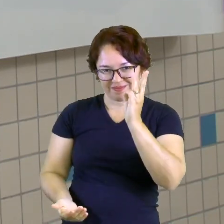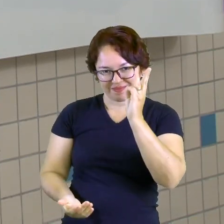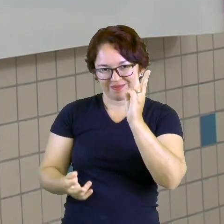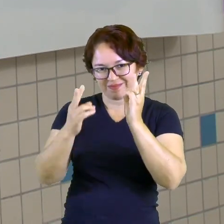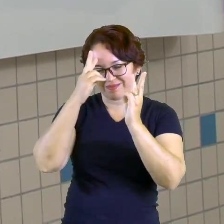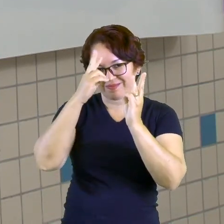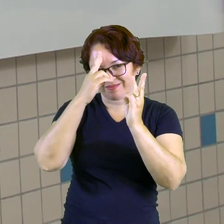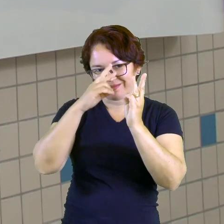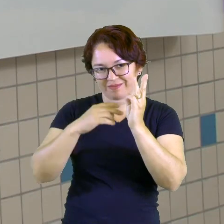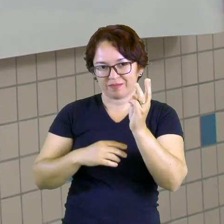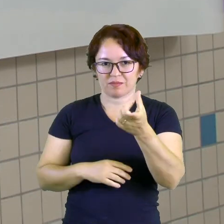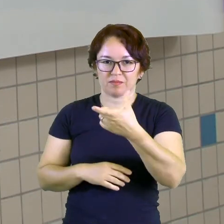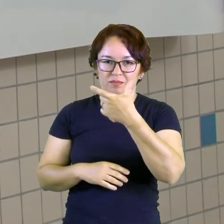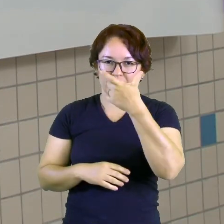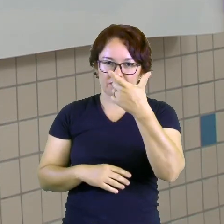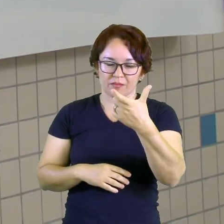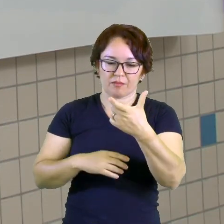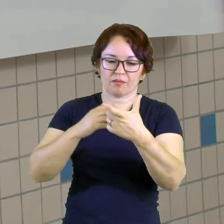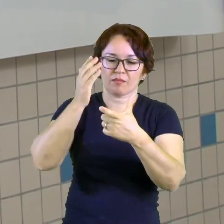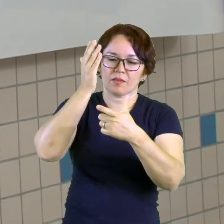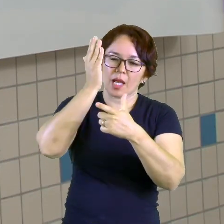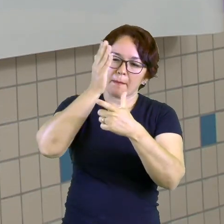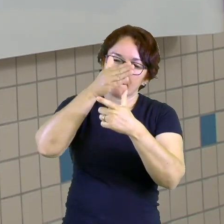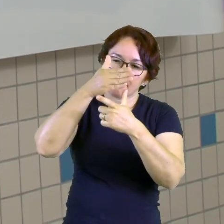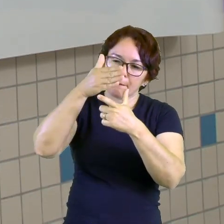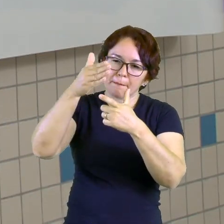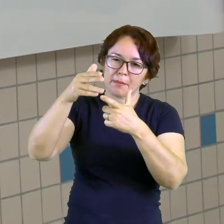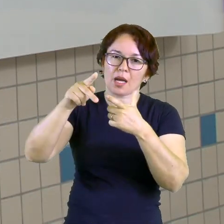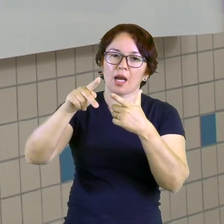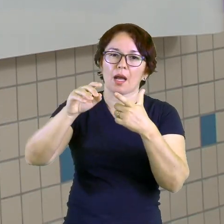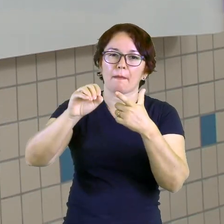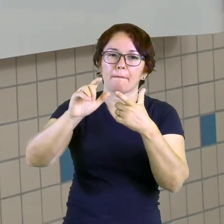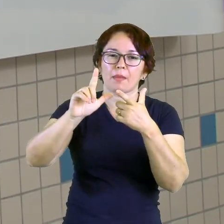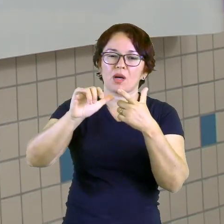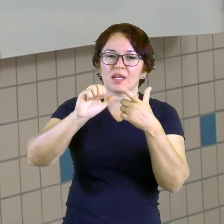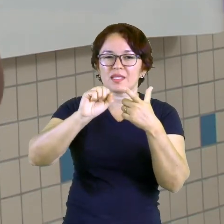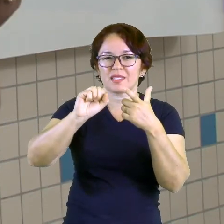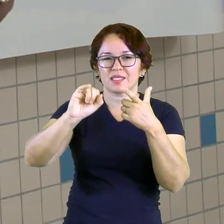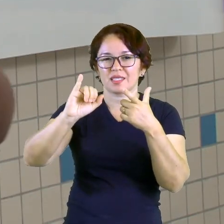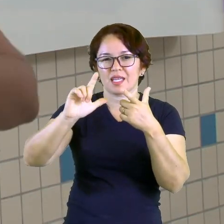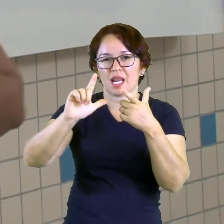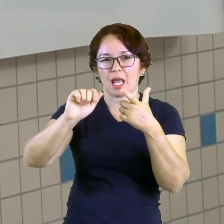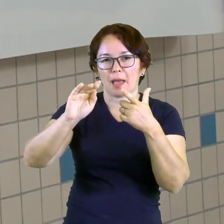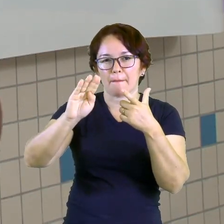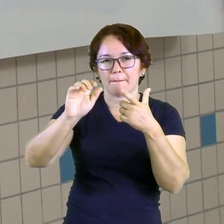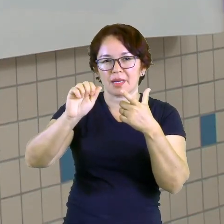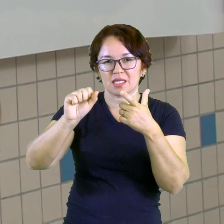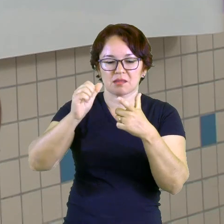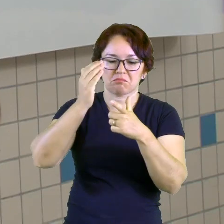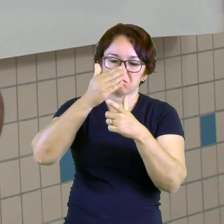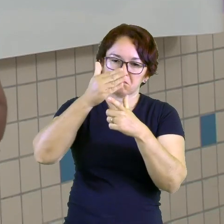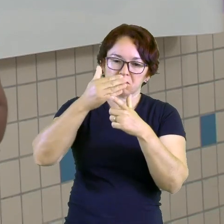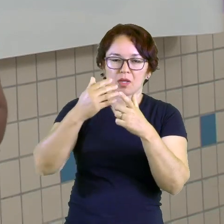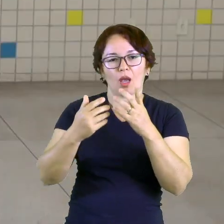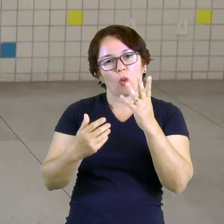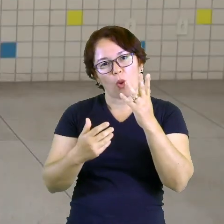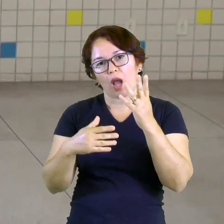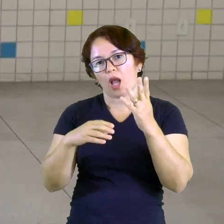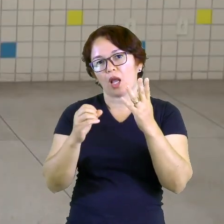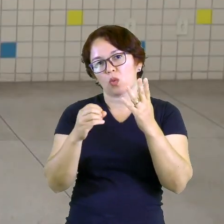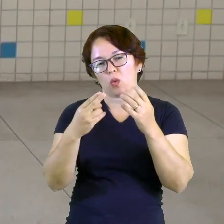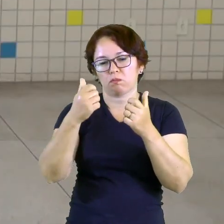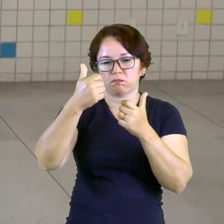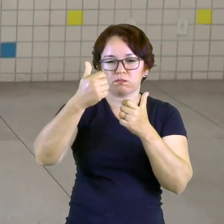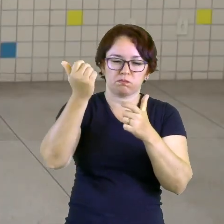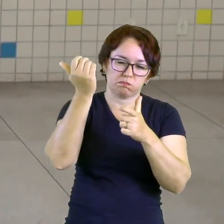a palavra. E polissílabas, 4 sílabas ou mais formam aquela palavra.